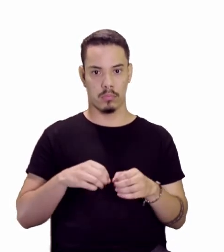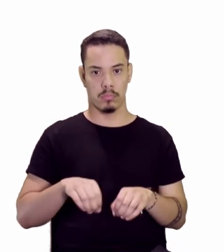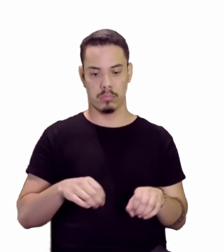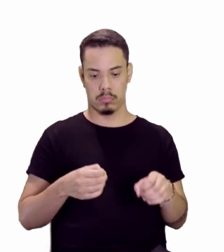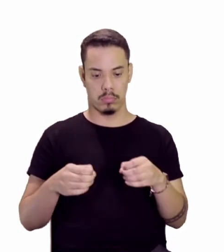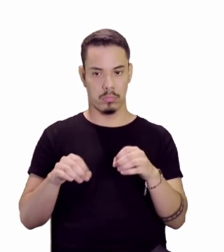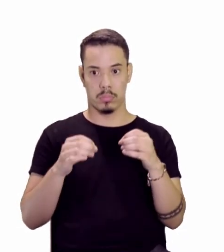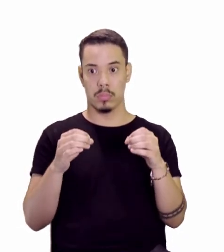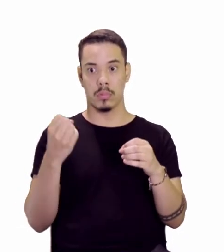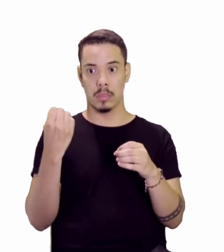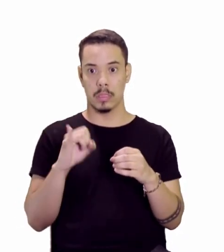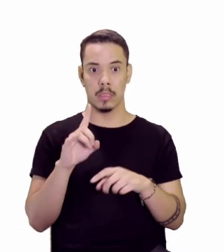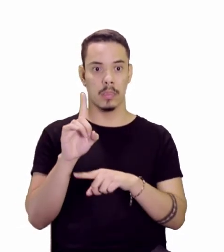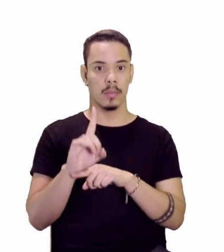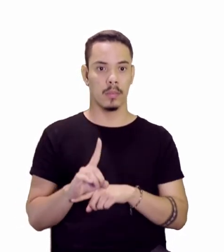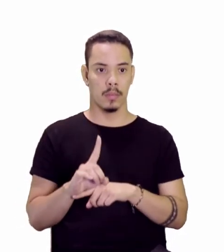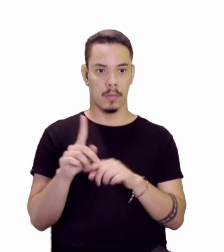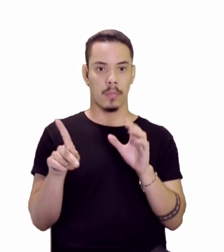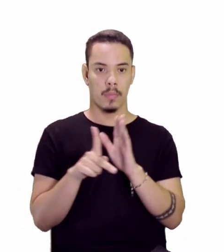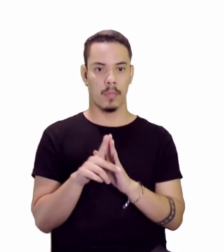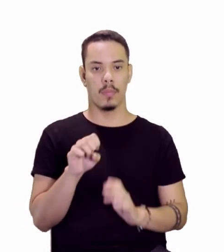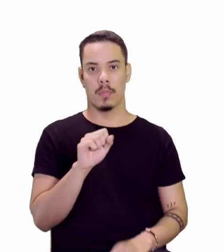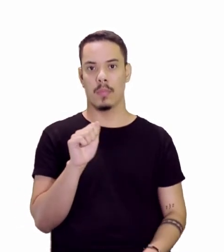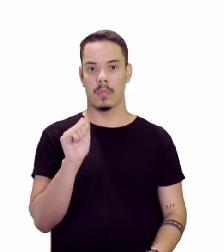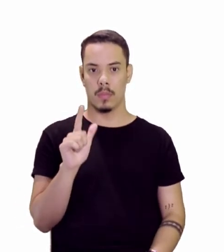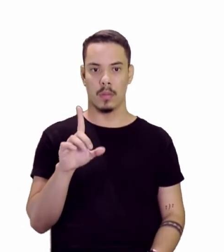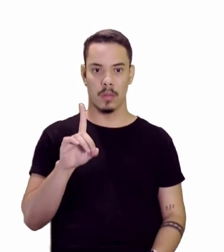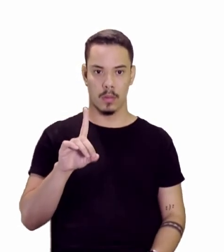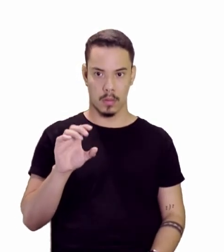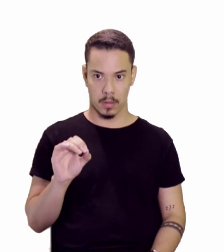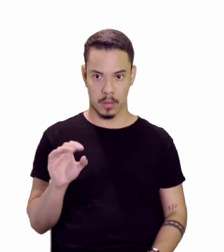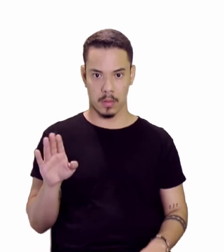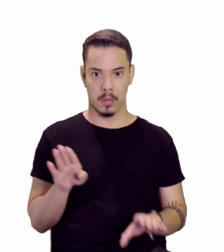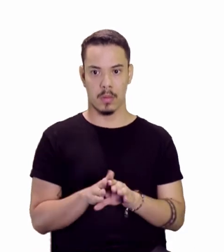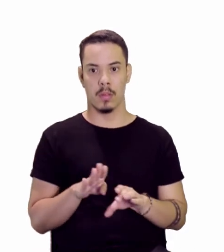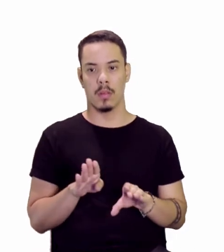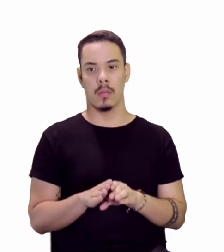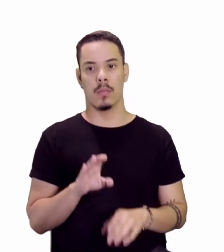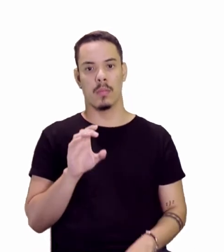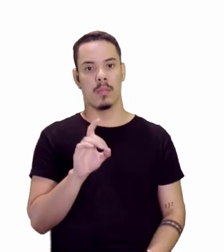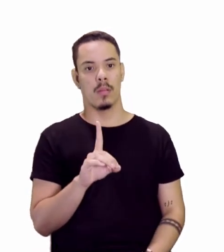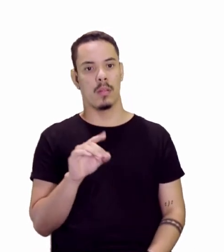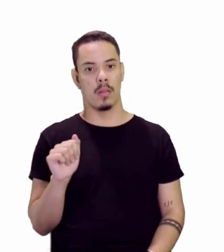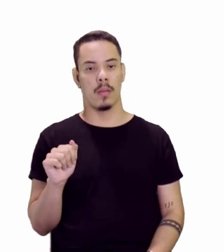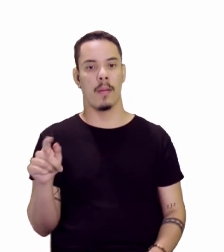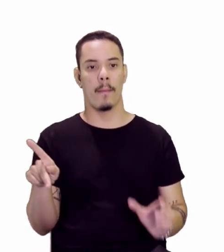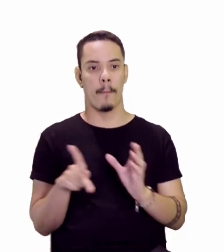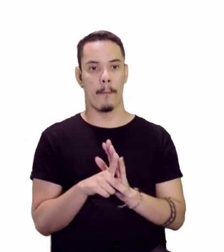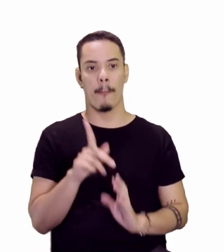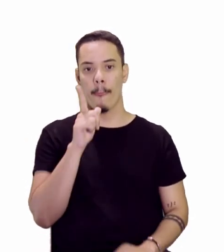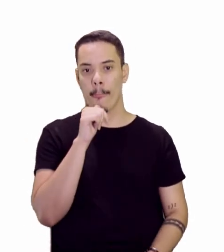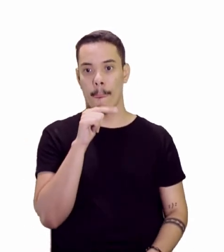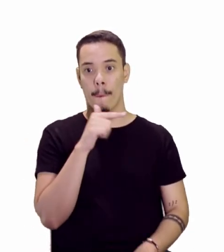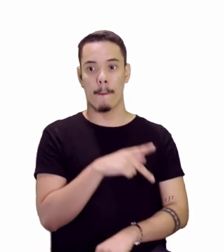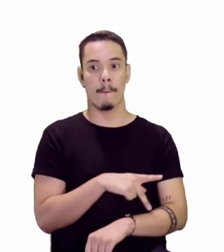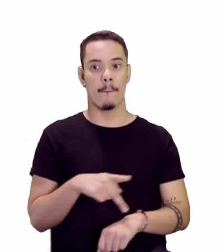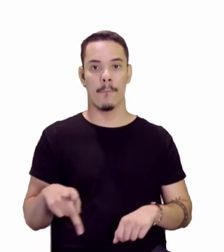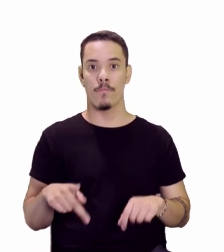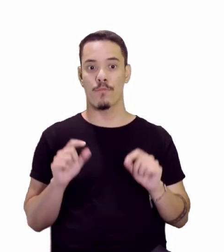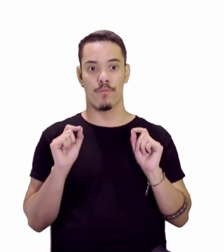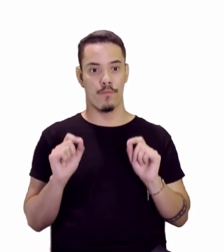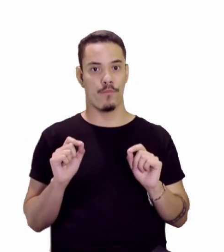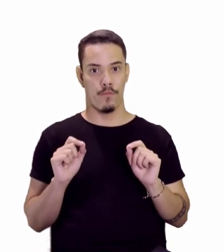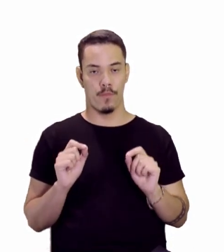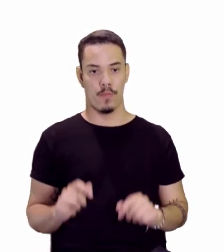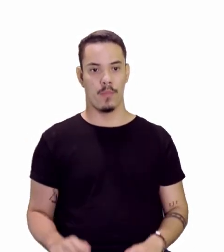a densidade da solução salgada D0 e a densidade do ovo DA, a densidade da água pura, podemos dizer que... Vamos ver